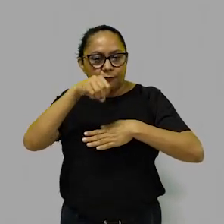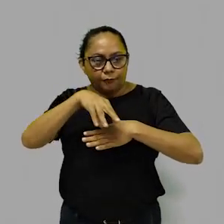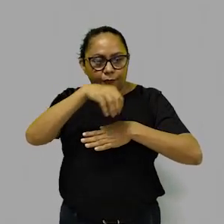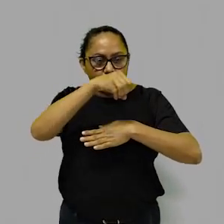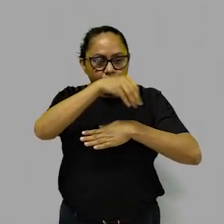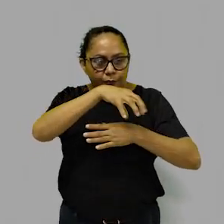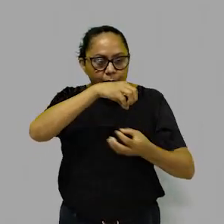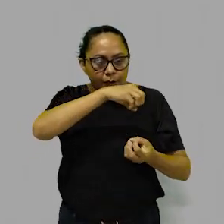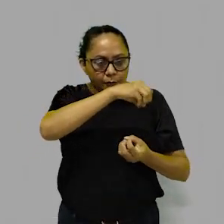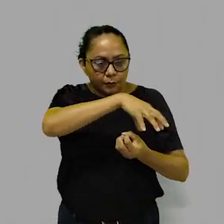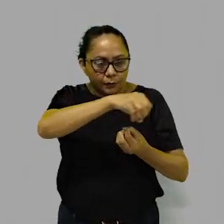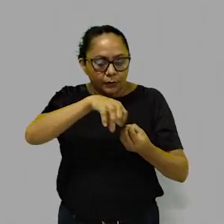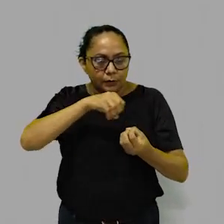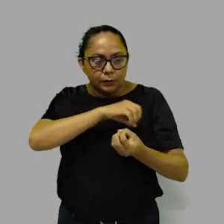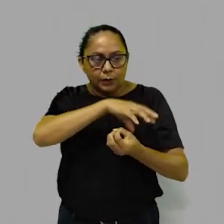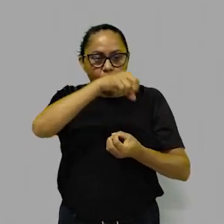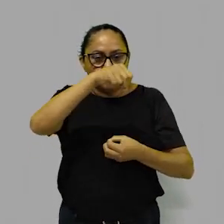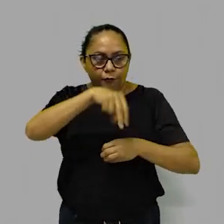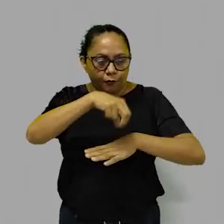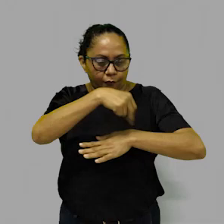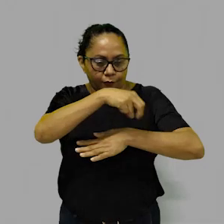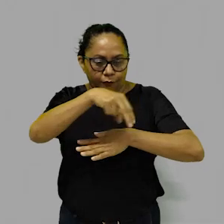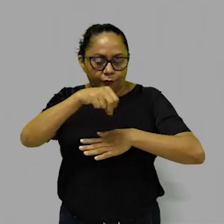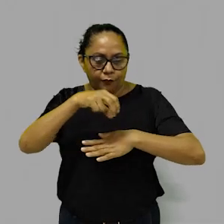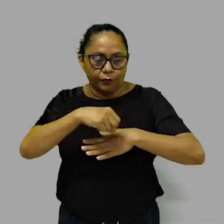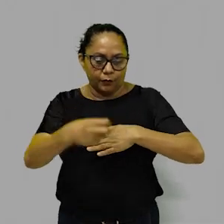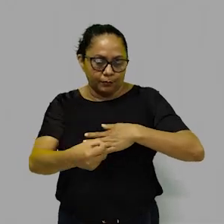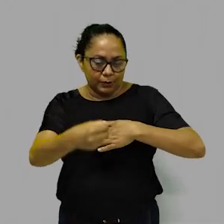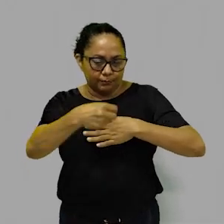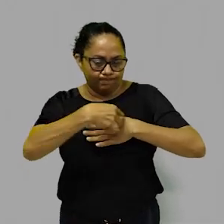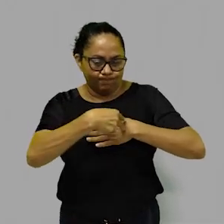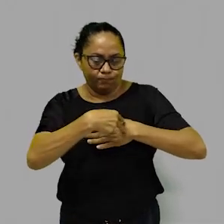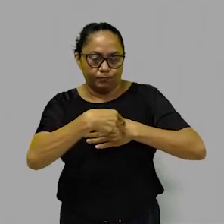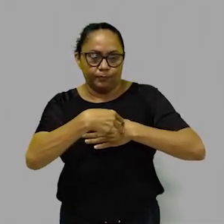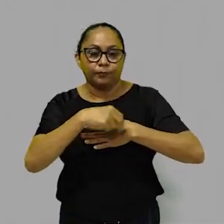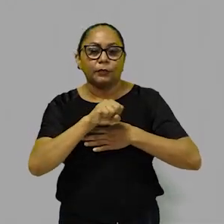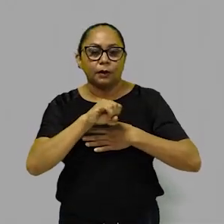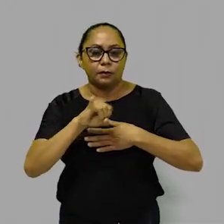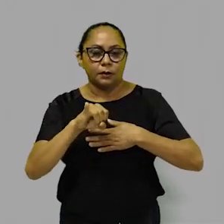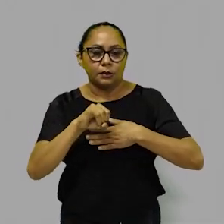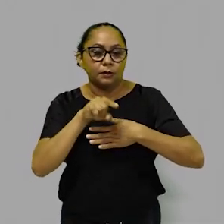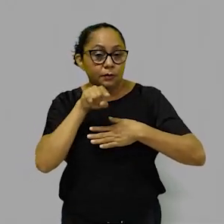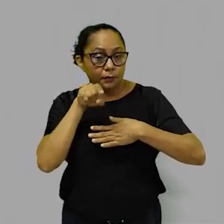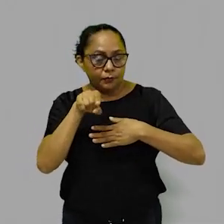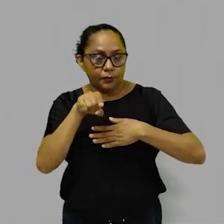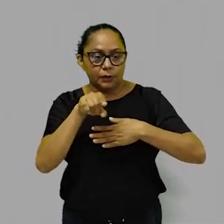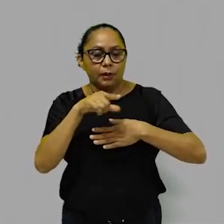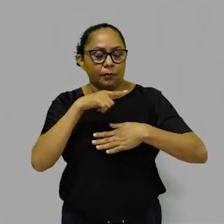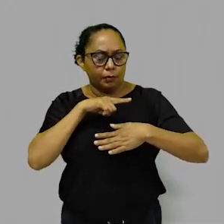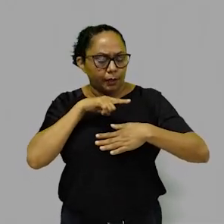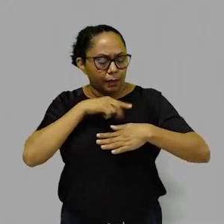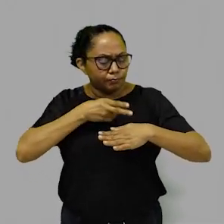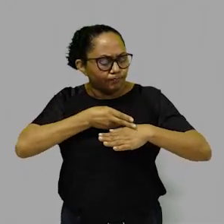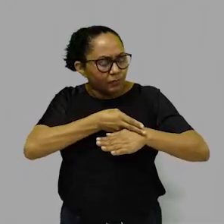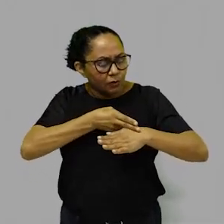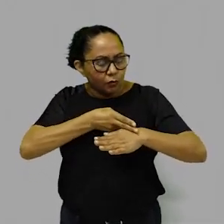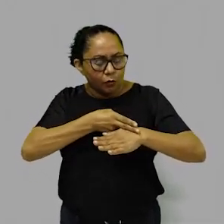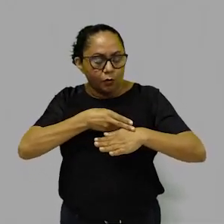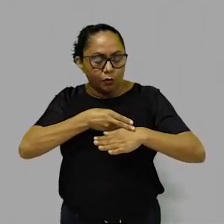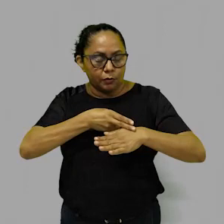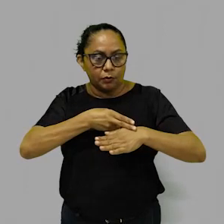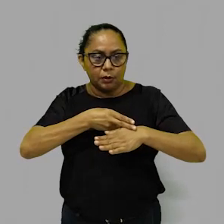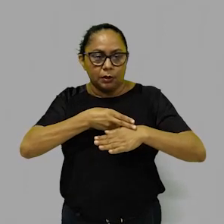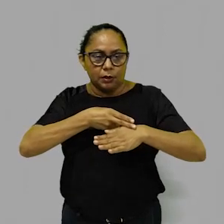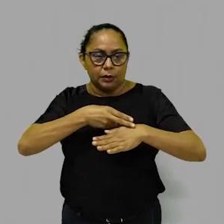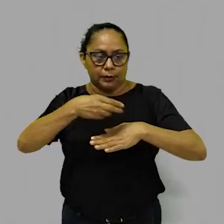Fungos, agentes que potencialmente podem invadir o nosso corpo. Então, se você recebe uma lesão, esses indivíduos